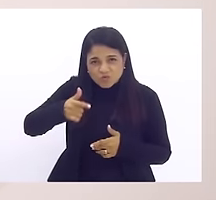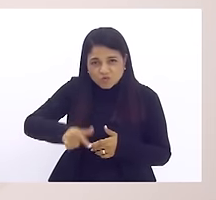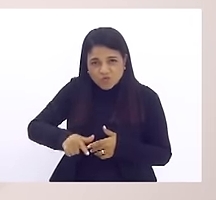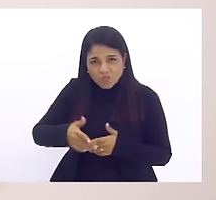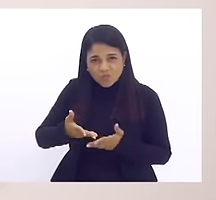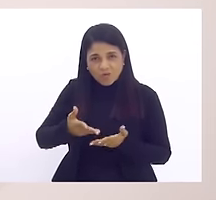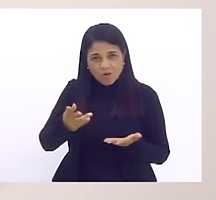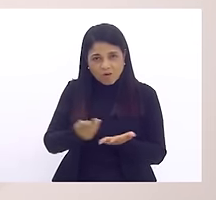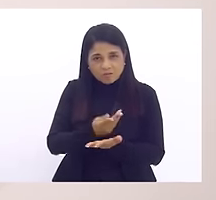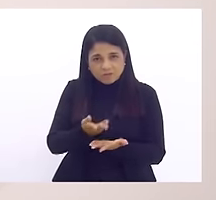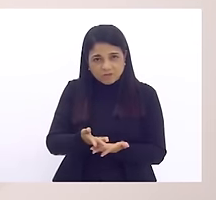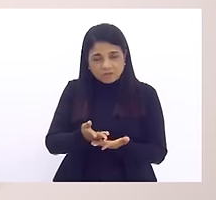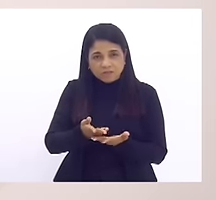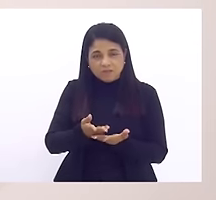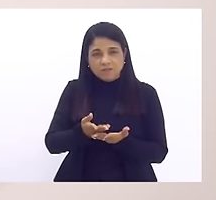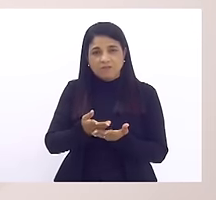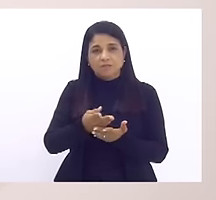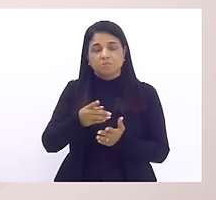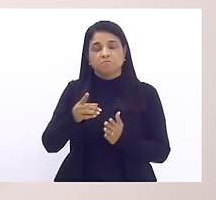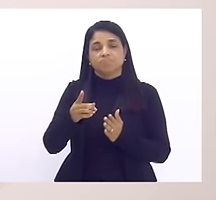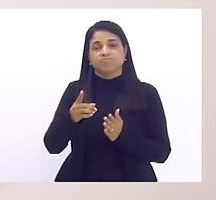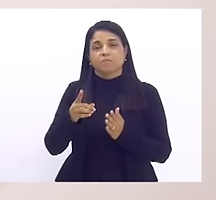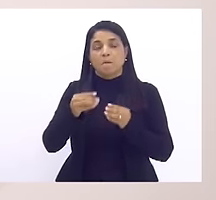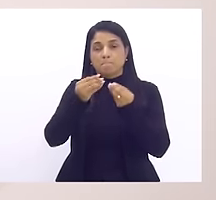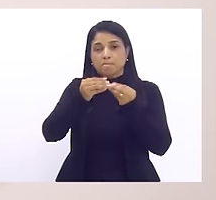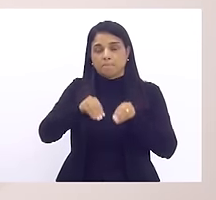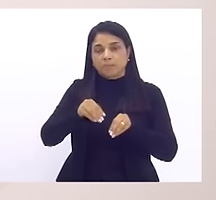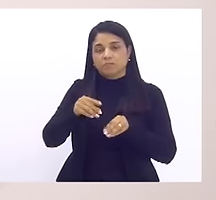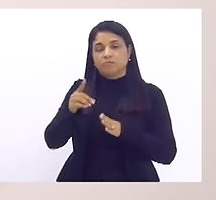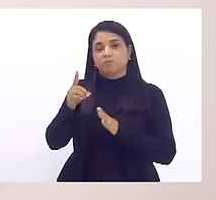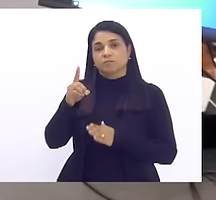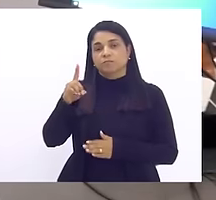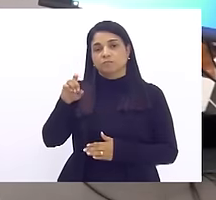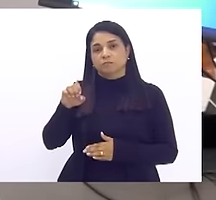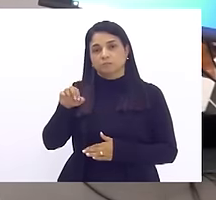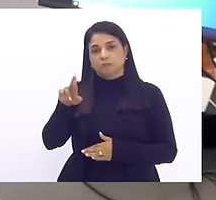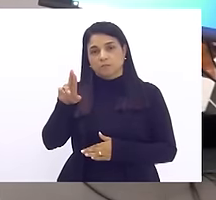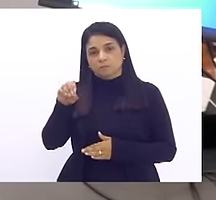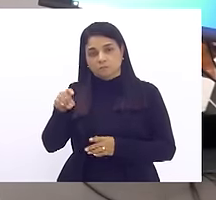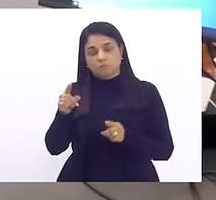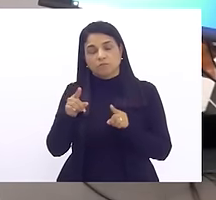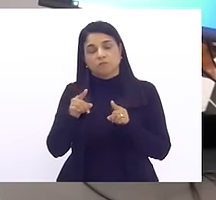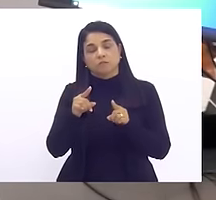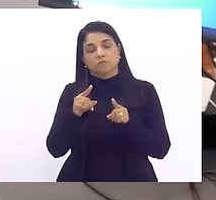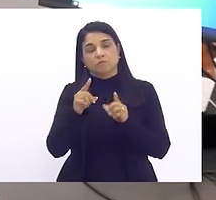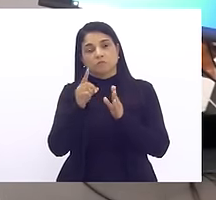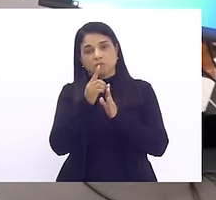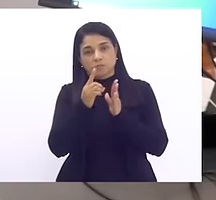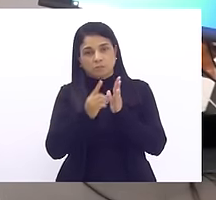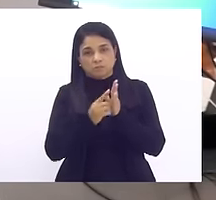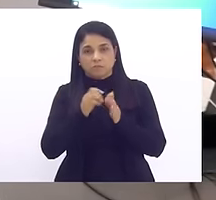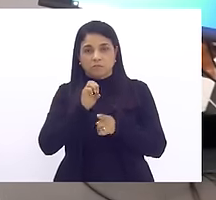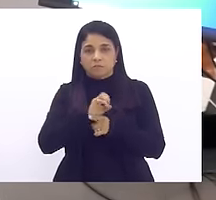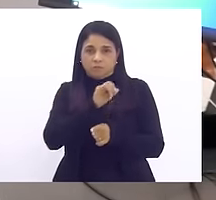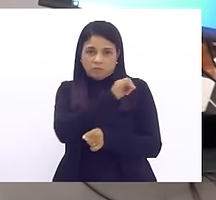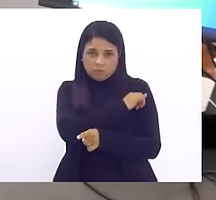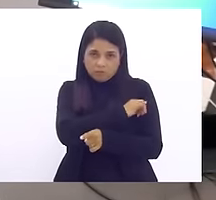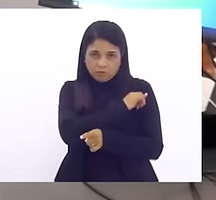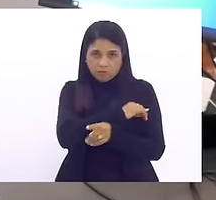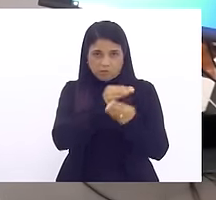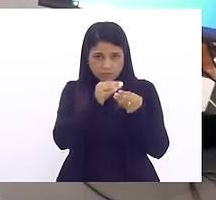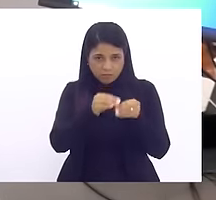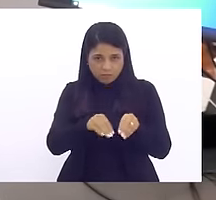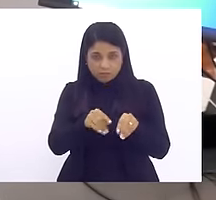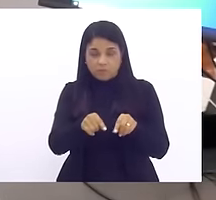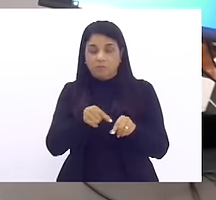estimável que mancha o Detro machucou no estado do Rio de Janeiro esse episódio você tá relatando